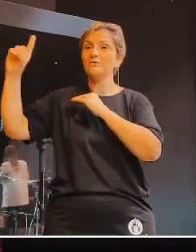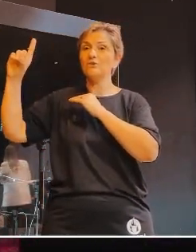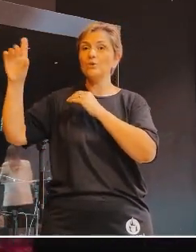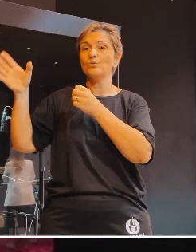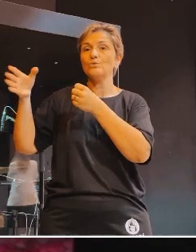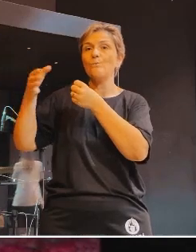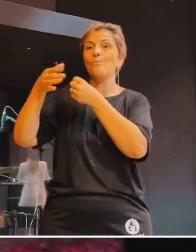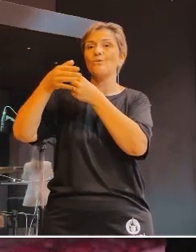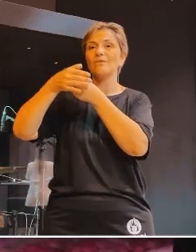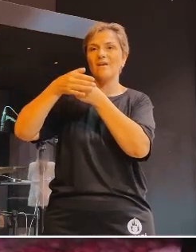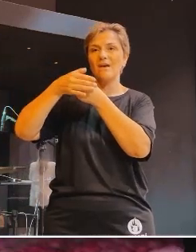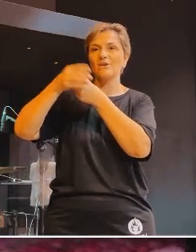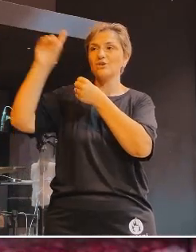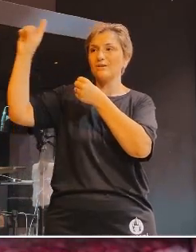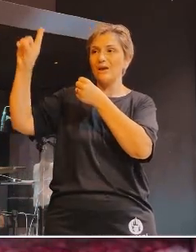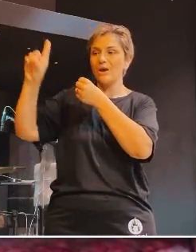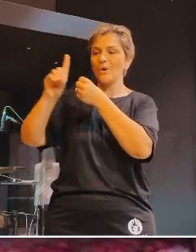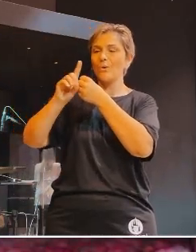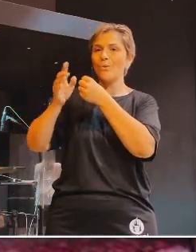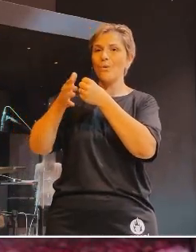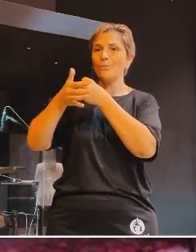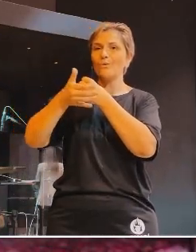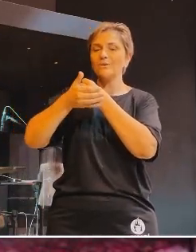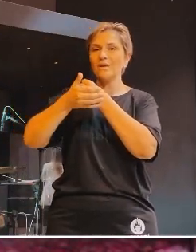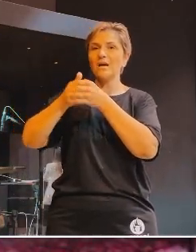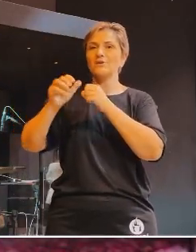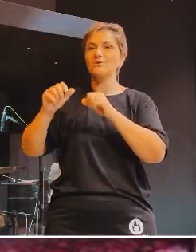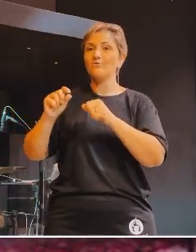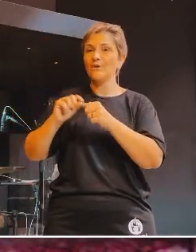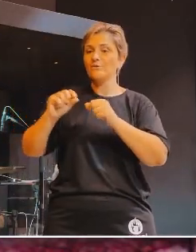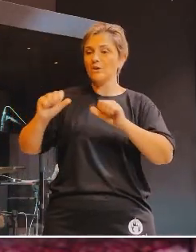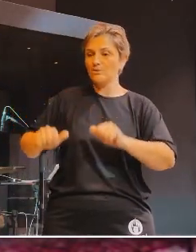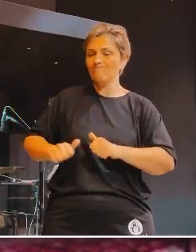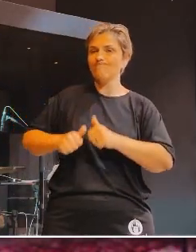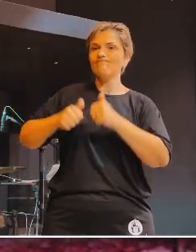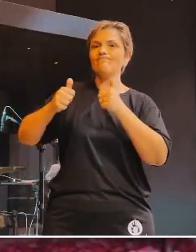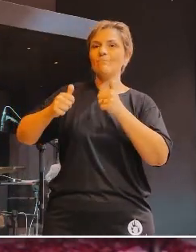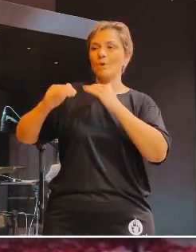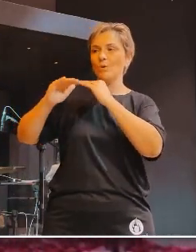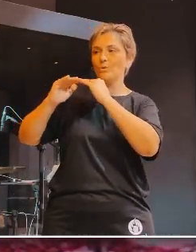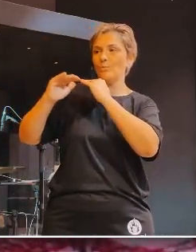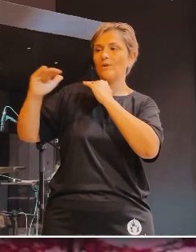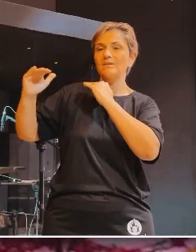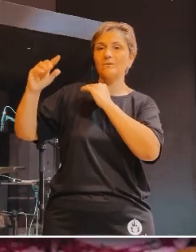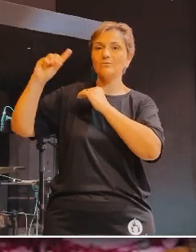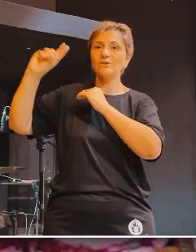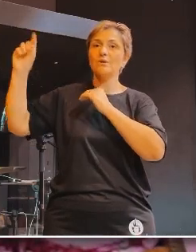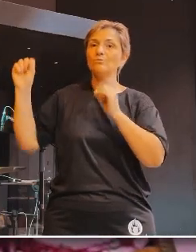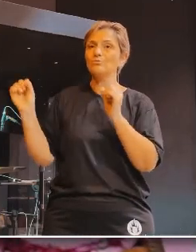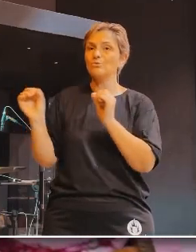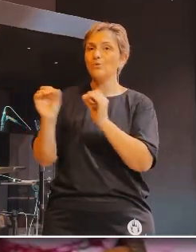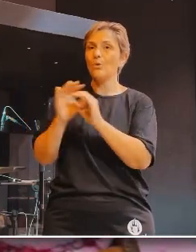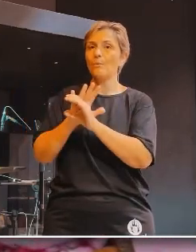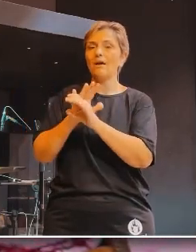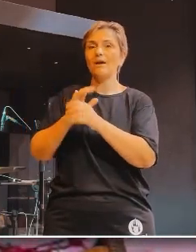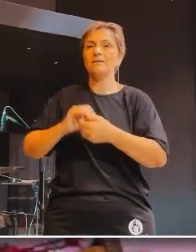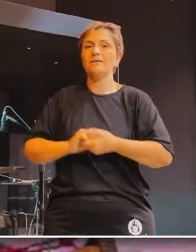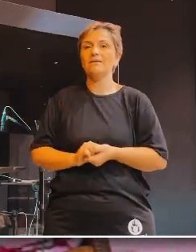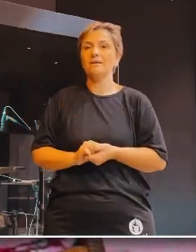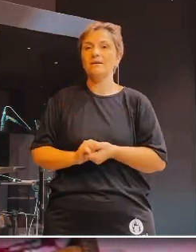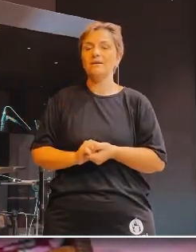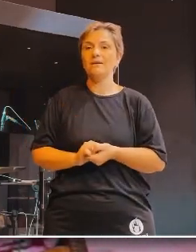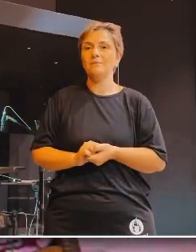protege. O padrão de Deus nos aperfeiçoa. O padrão de Deus nos completa. O padrão de Deus